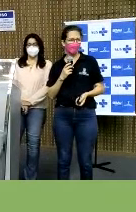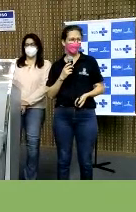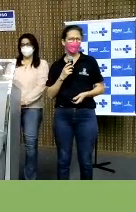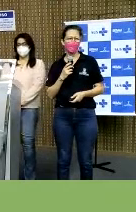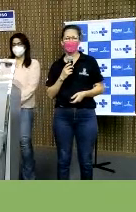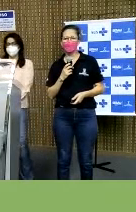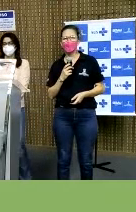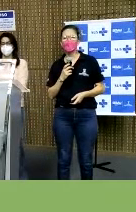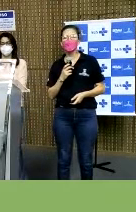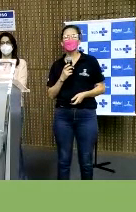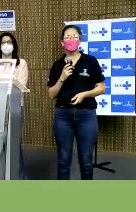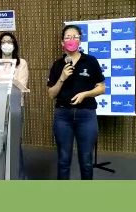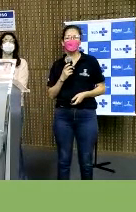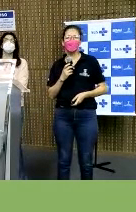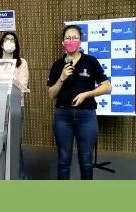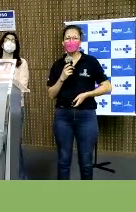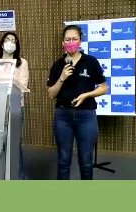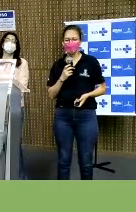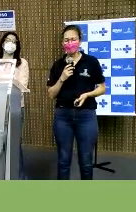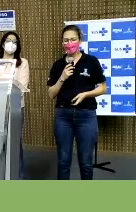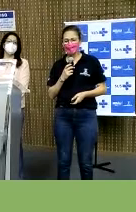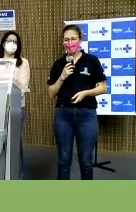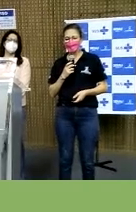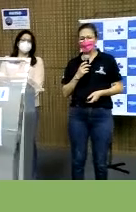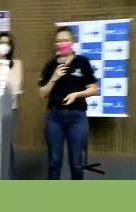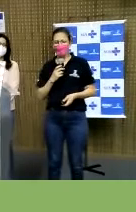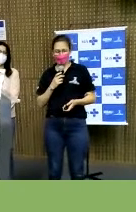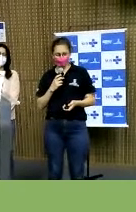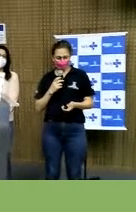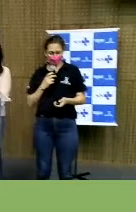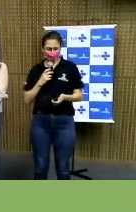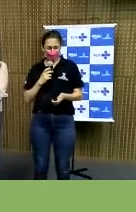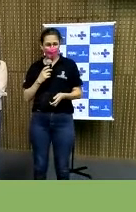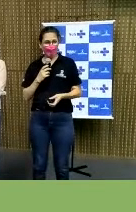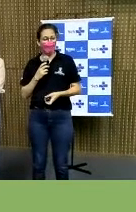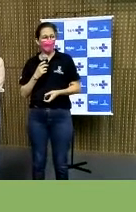Sou concursada pela prefeitura desde 2004.